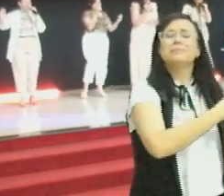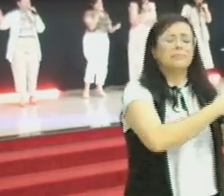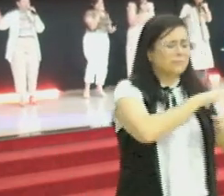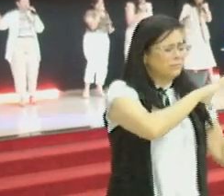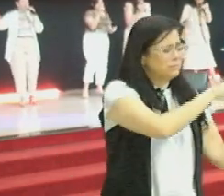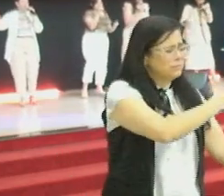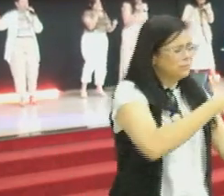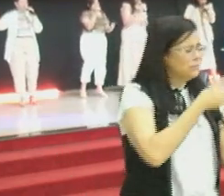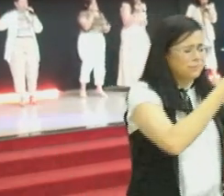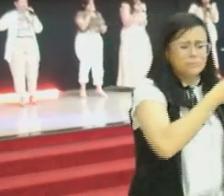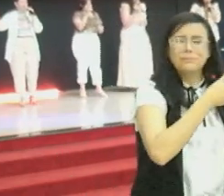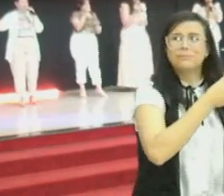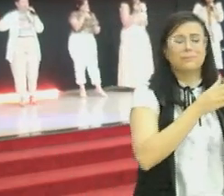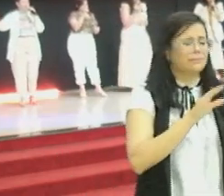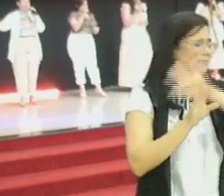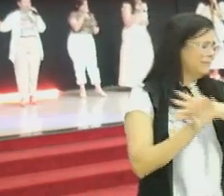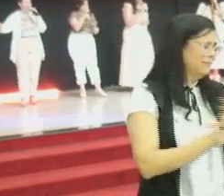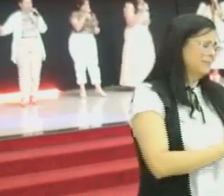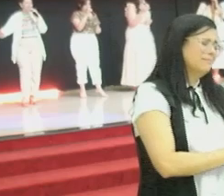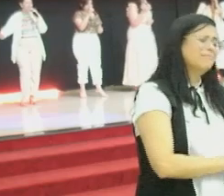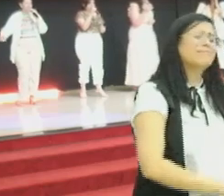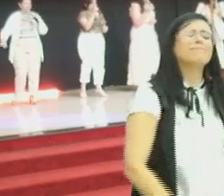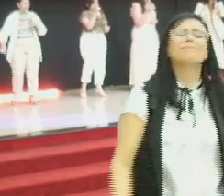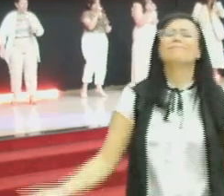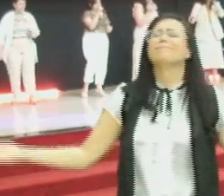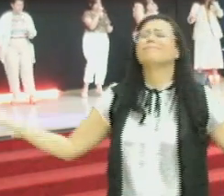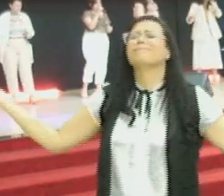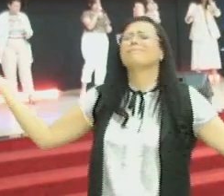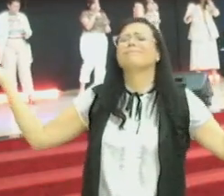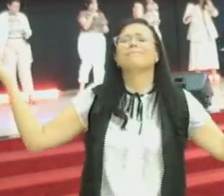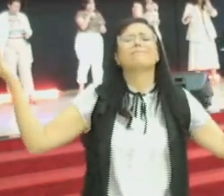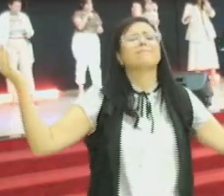em outras fontes.